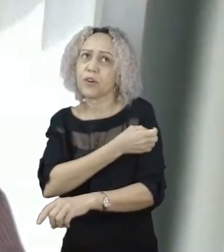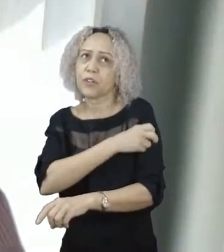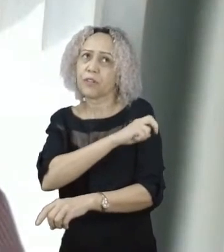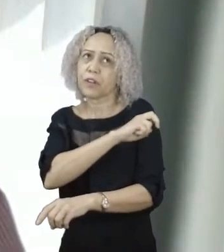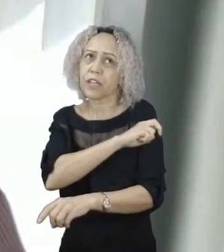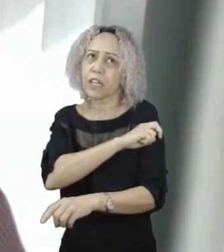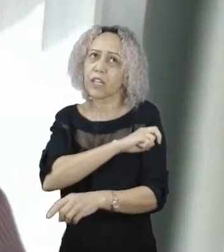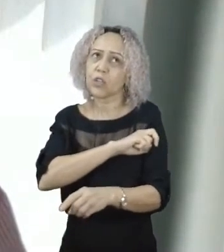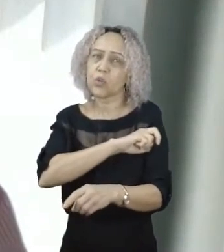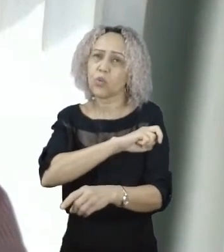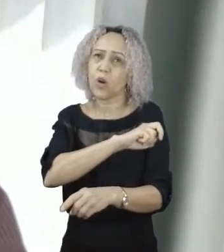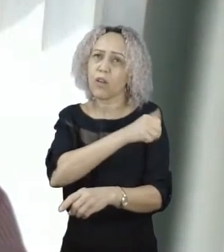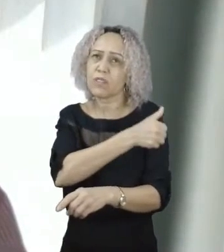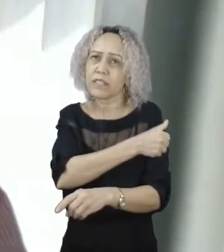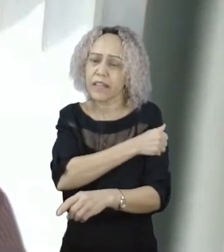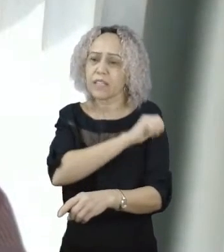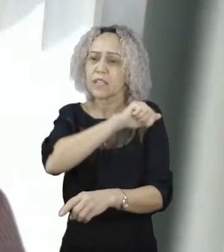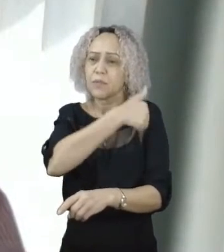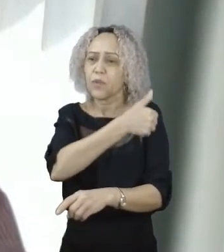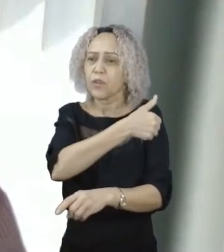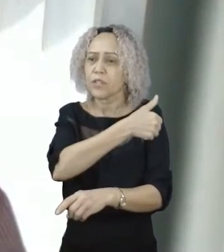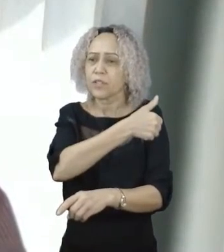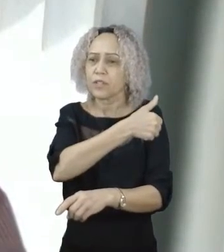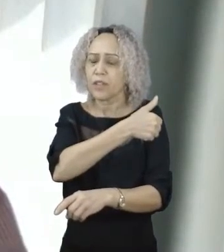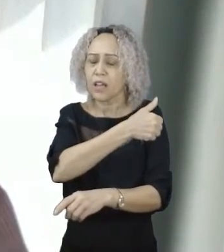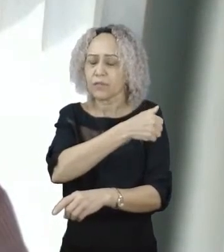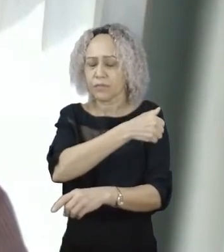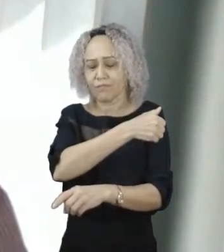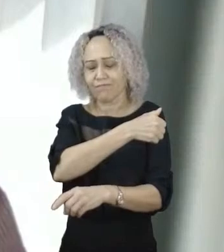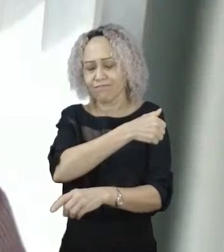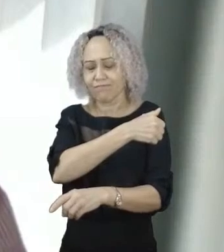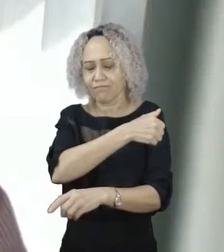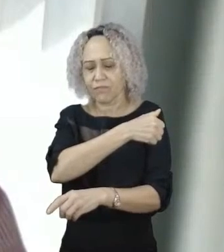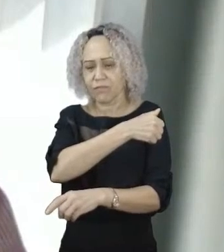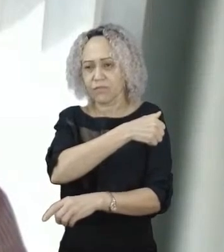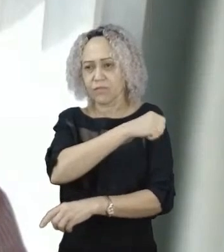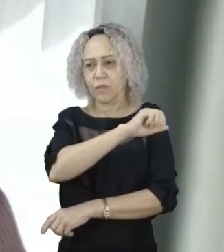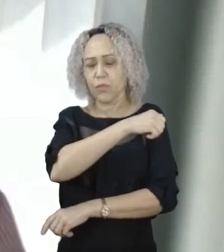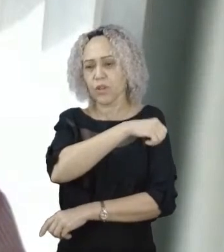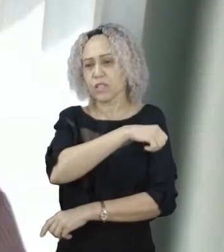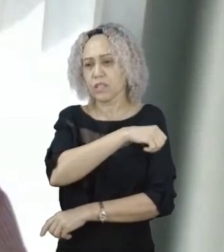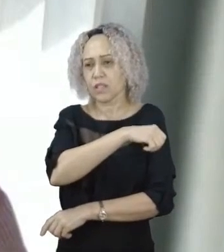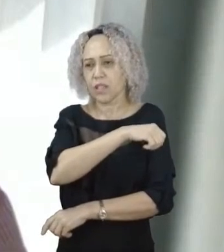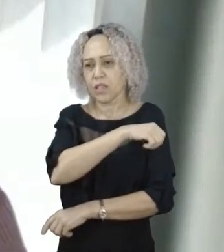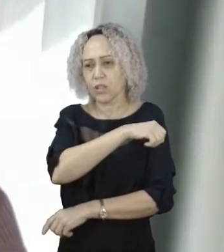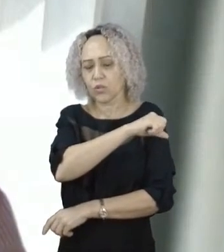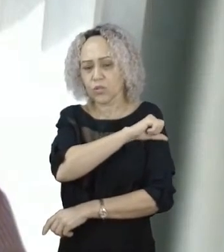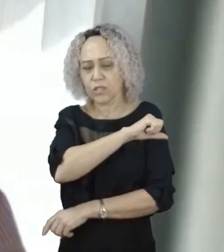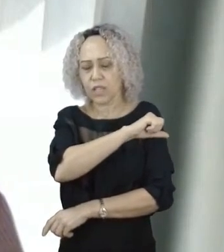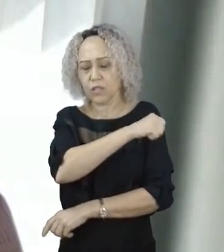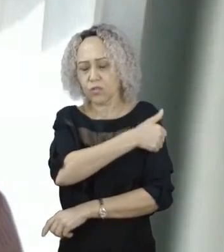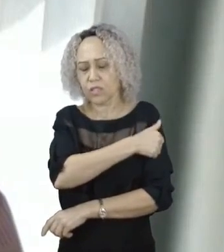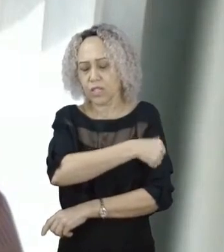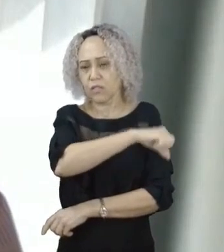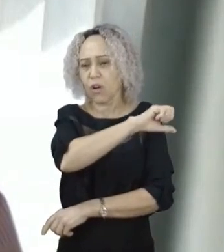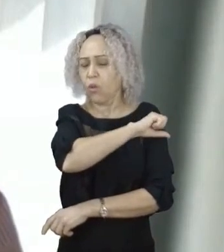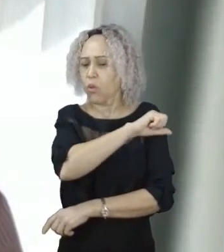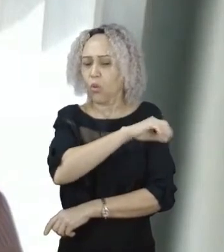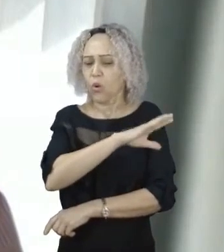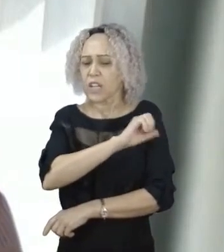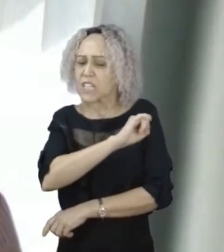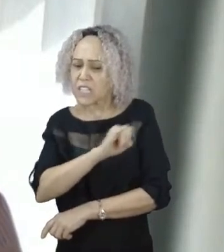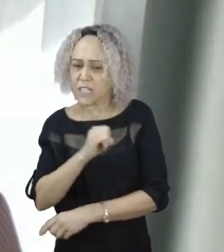para a alfabetização, ele já vai acumulando lacunas, vai acumulando perdas. É evidente que ele pode